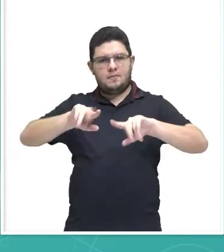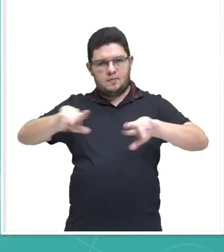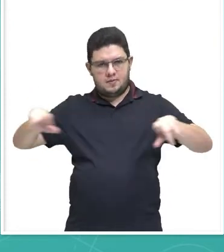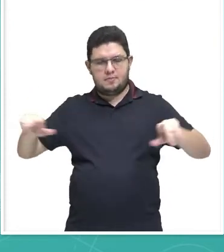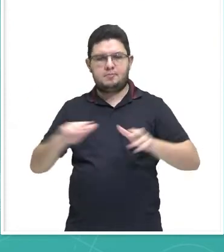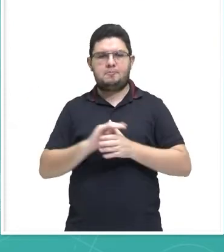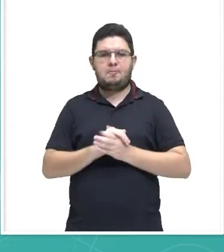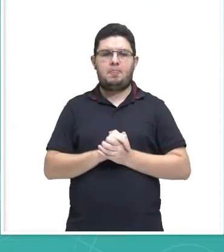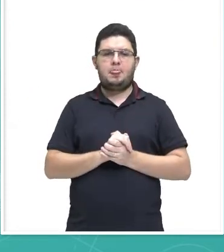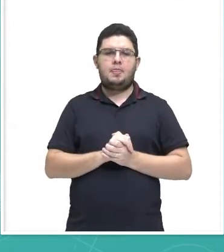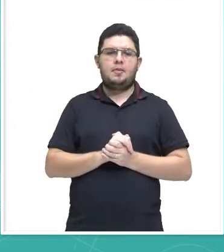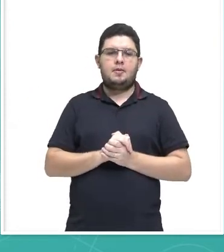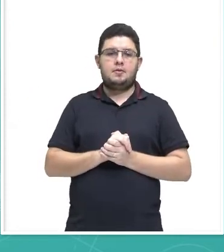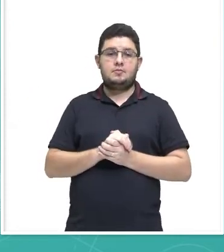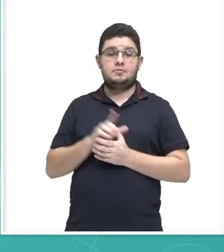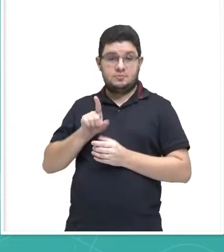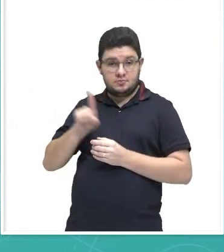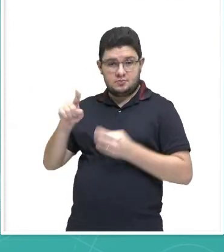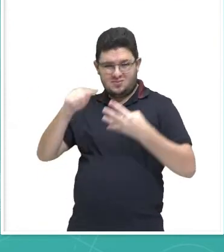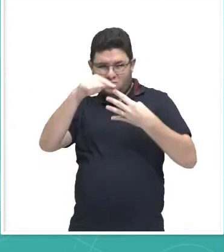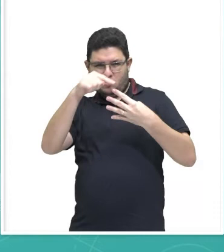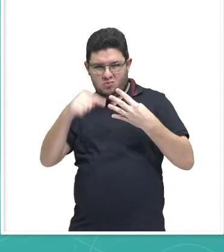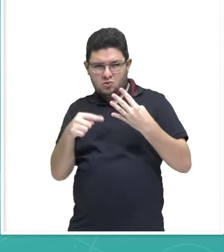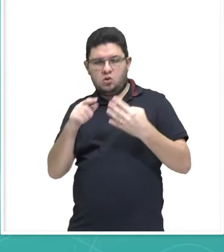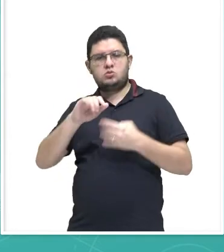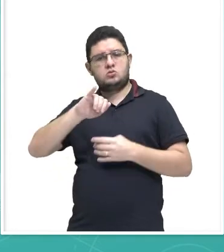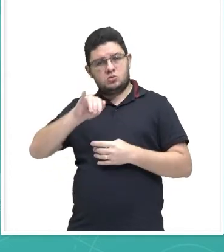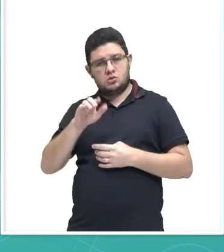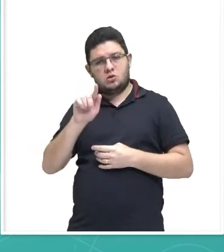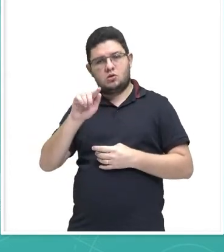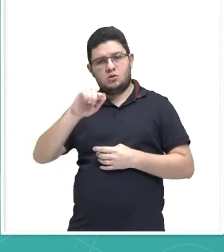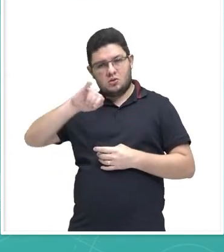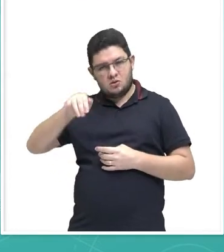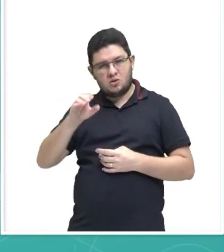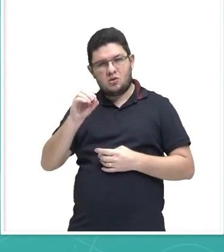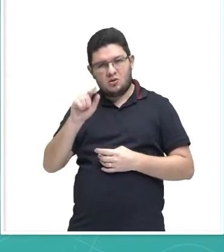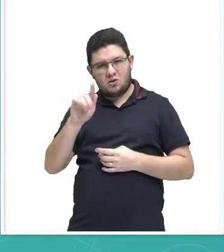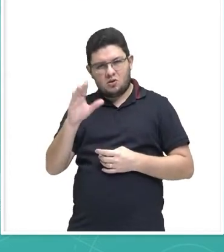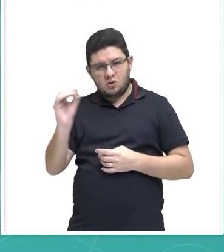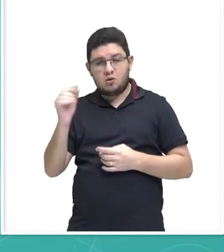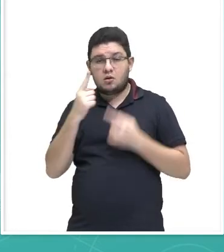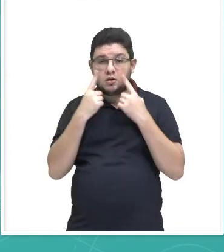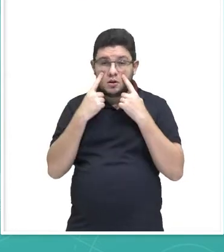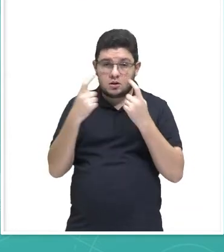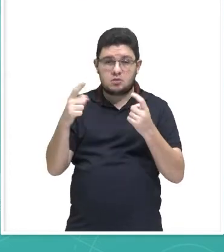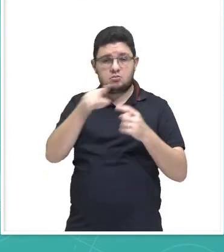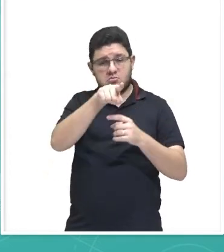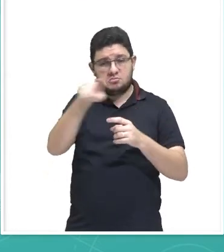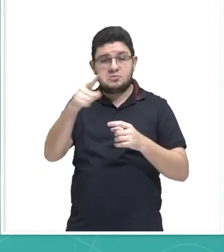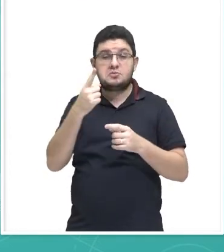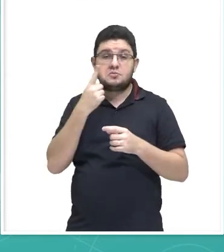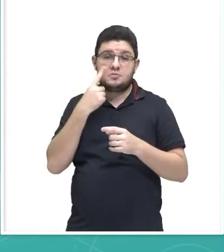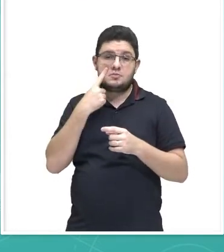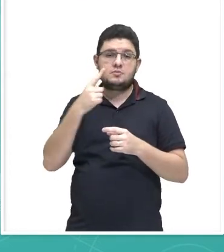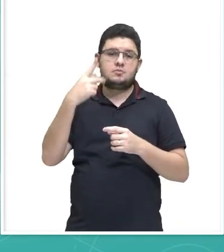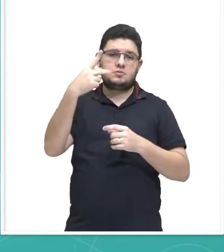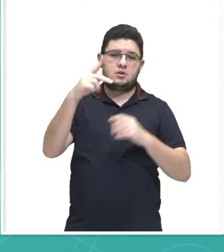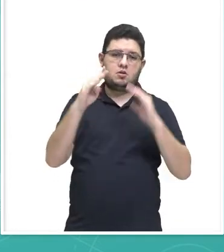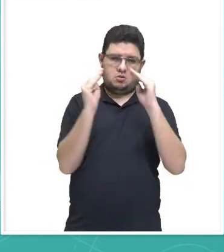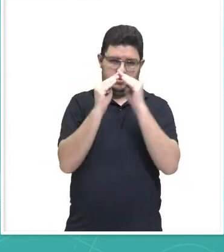Então, essas são atividades, são jogos muito interessantes que vocês podem experimentar aí na casa de